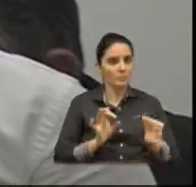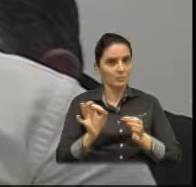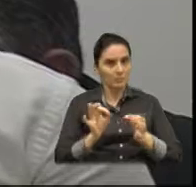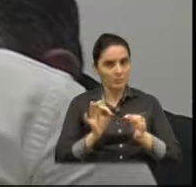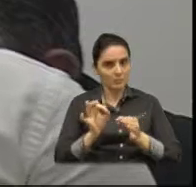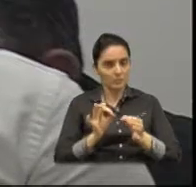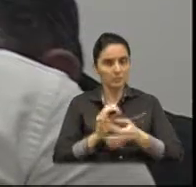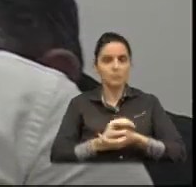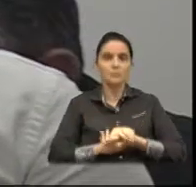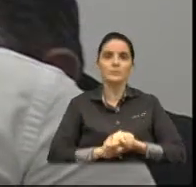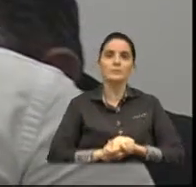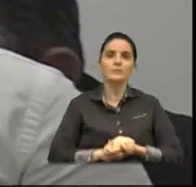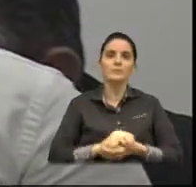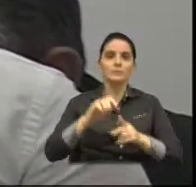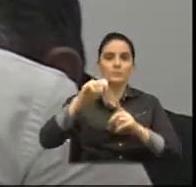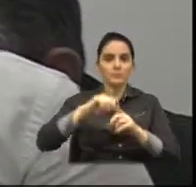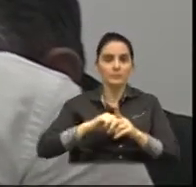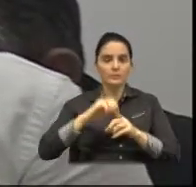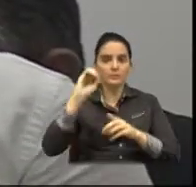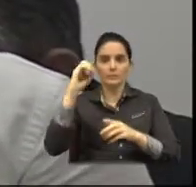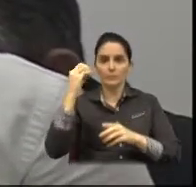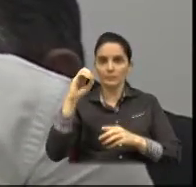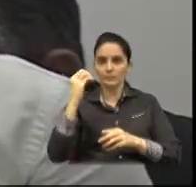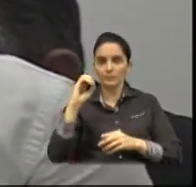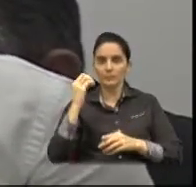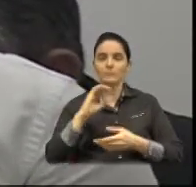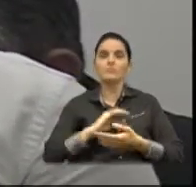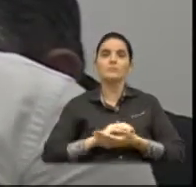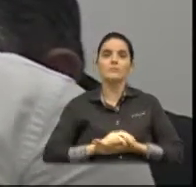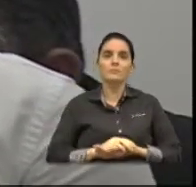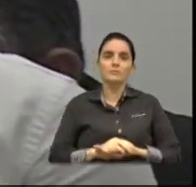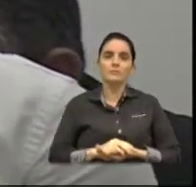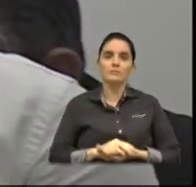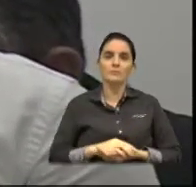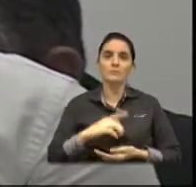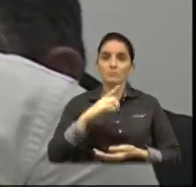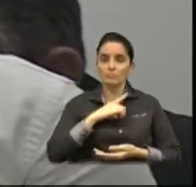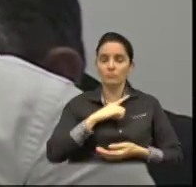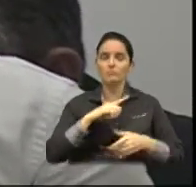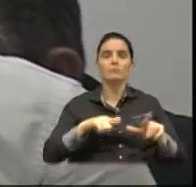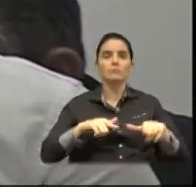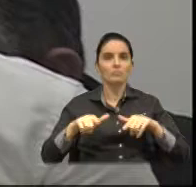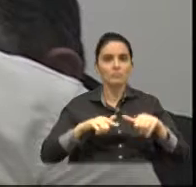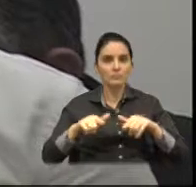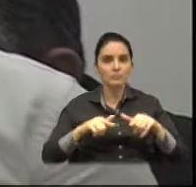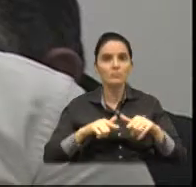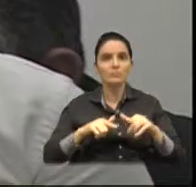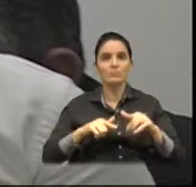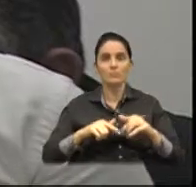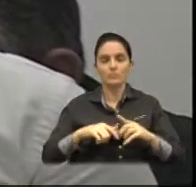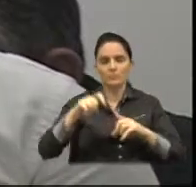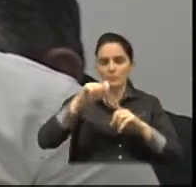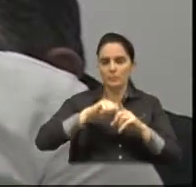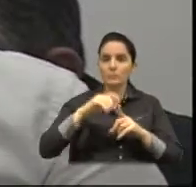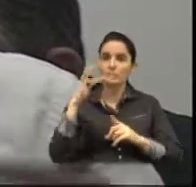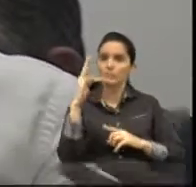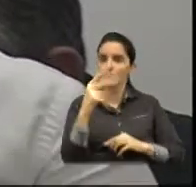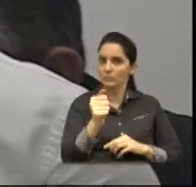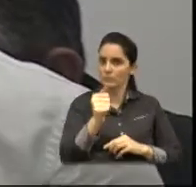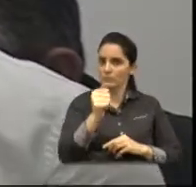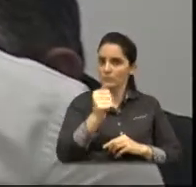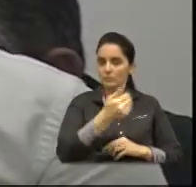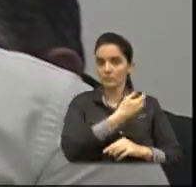mês de outubro fica instituído para que haja esse trabalho durante o mês todo pelo poder público. E